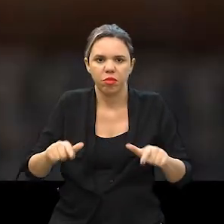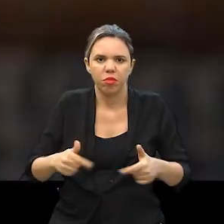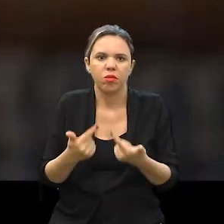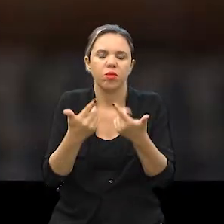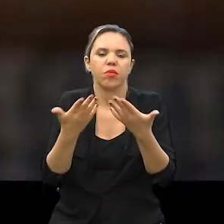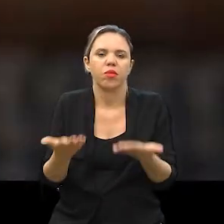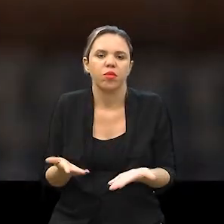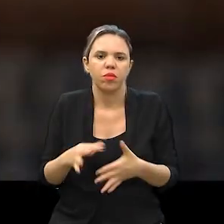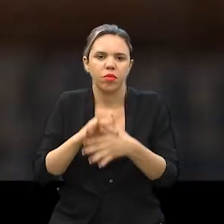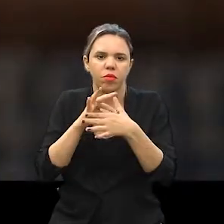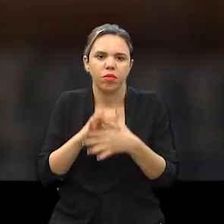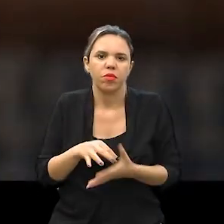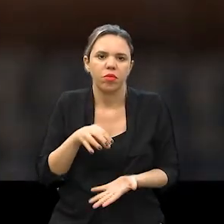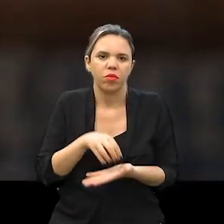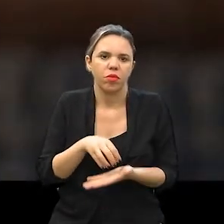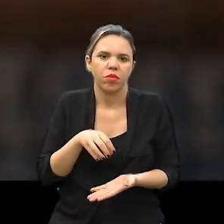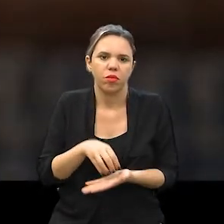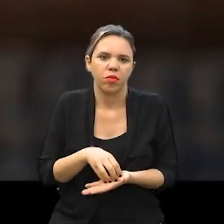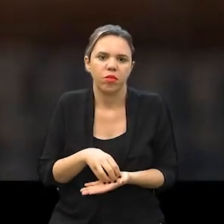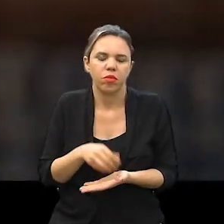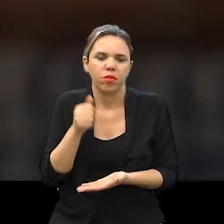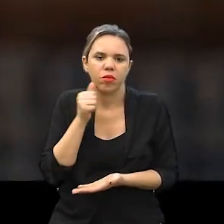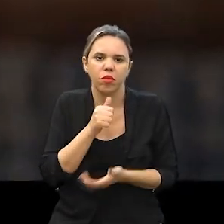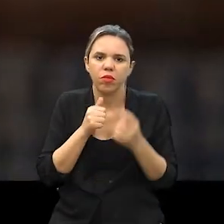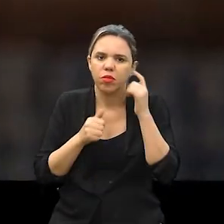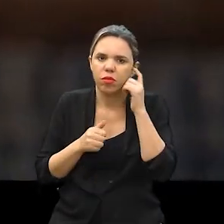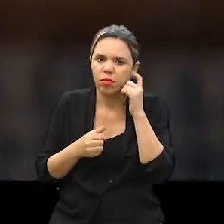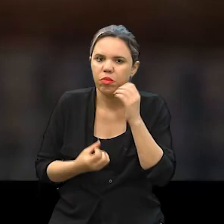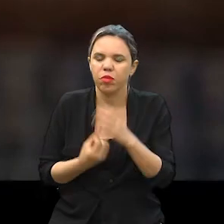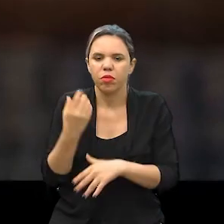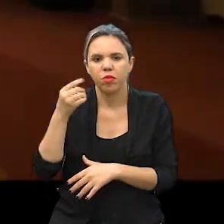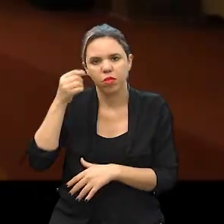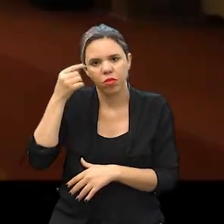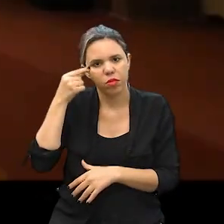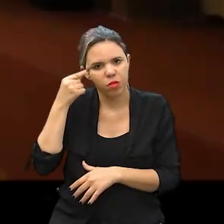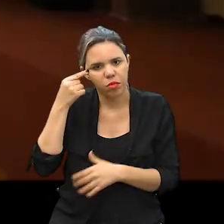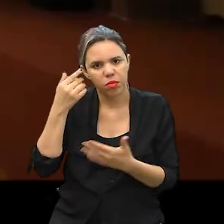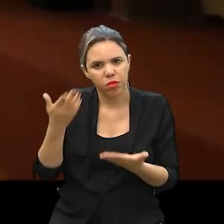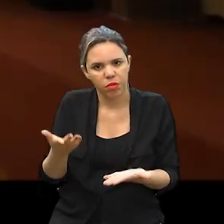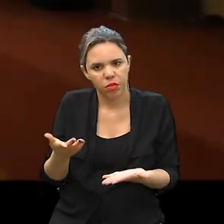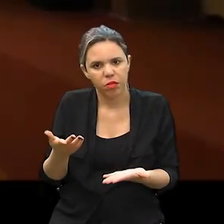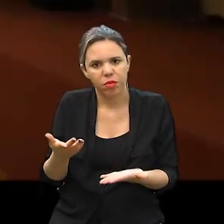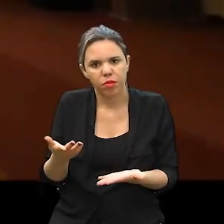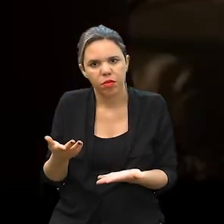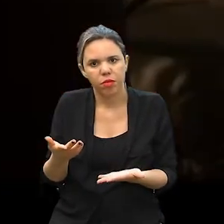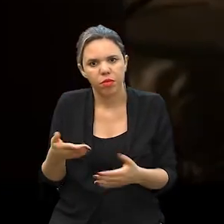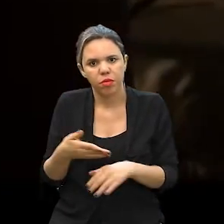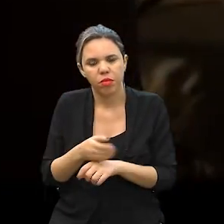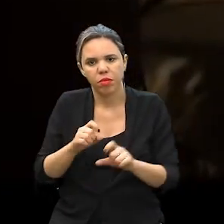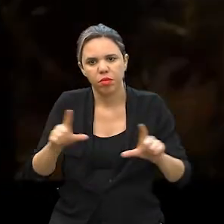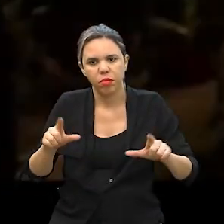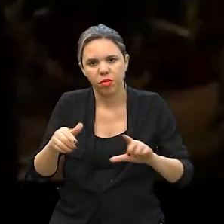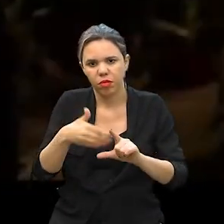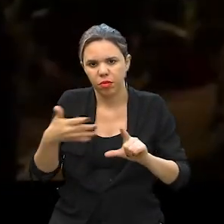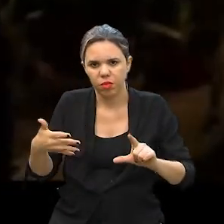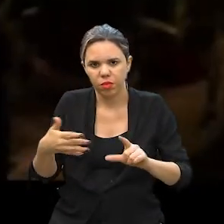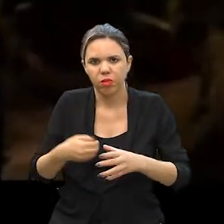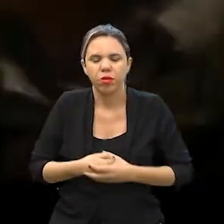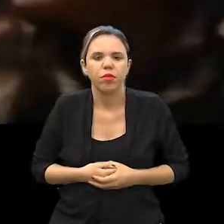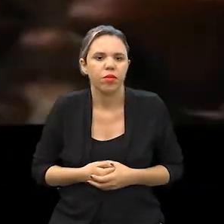desafios de liderar o setor sendo uma mulher de origem asiática. The Chair entra em cartaz na